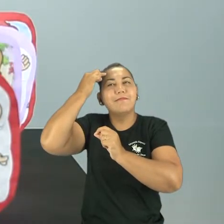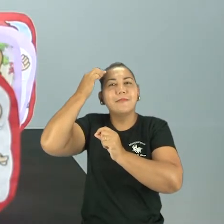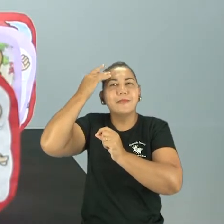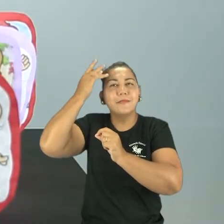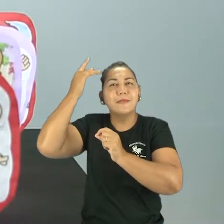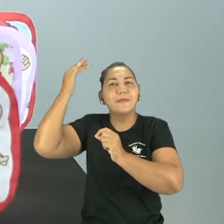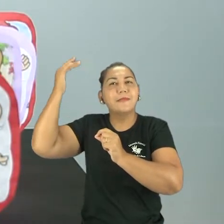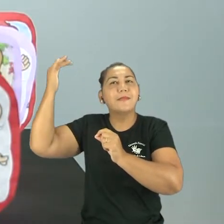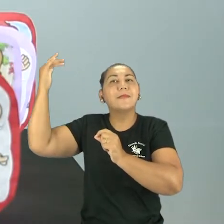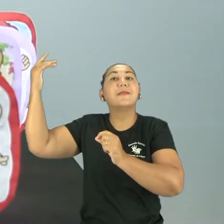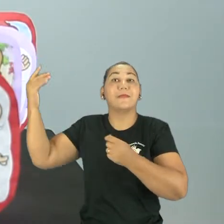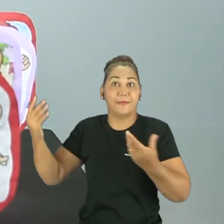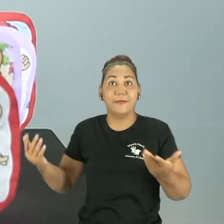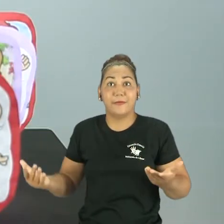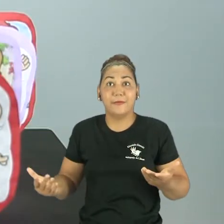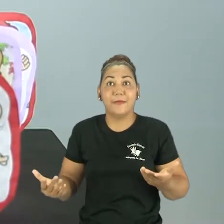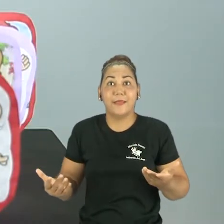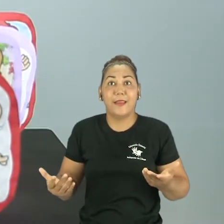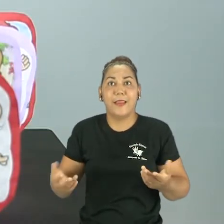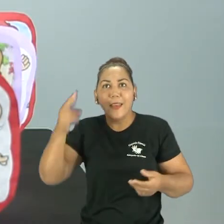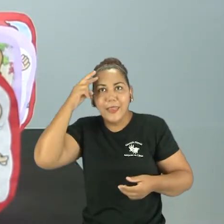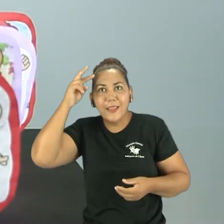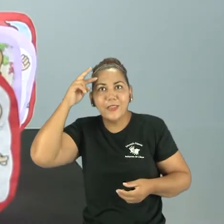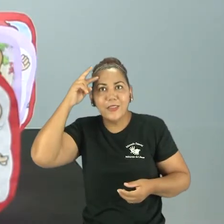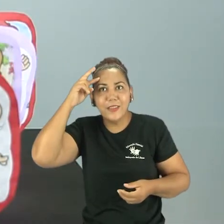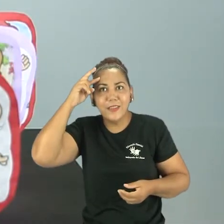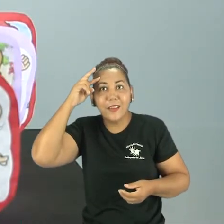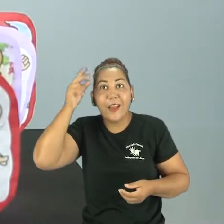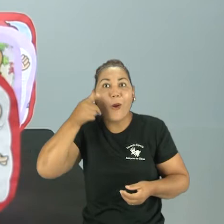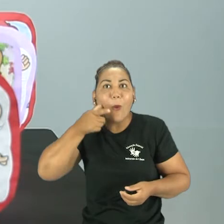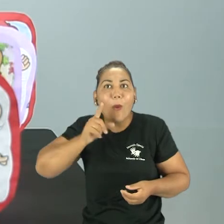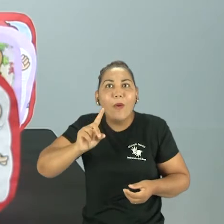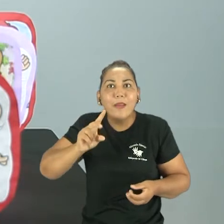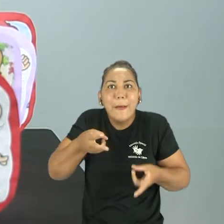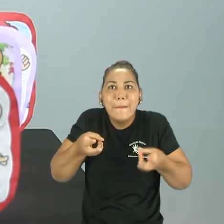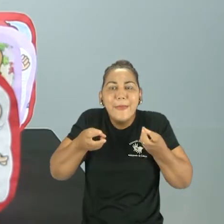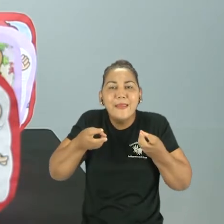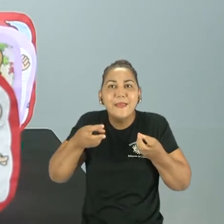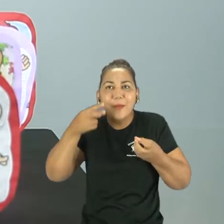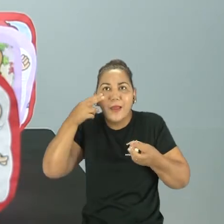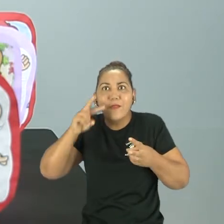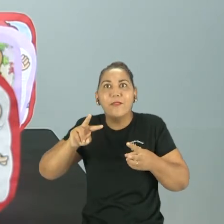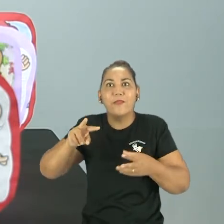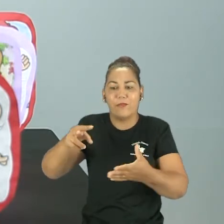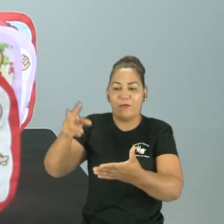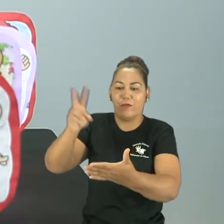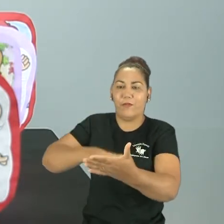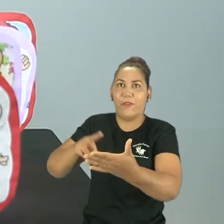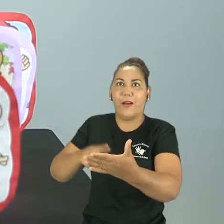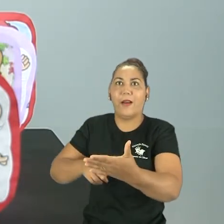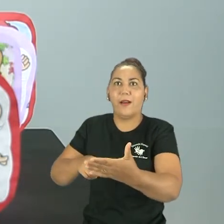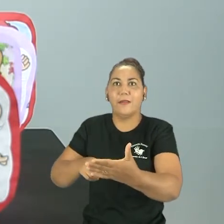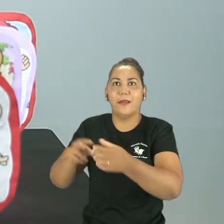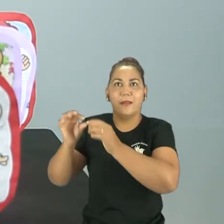gente, na historinha, a gente consegue ver o pensamento através do balão.